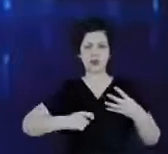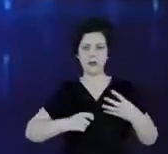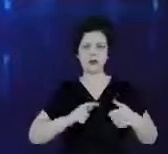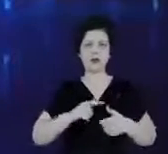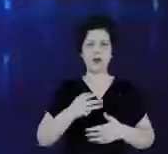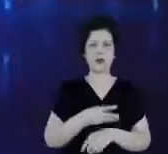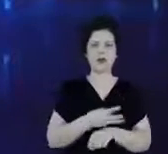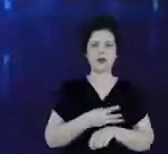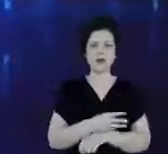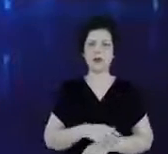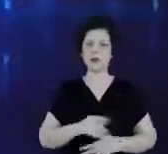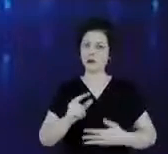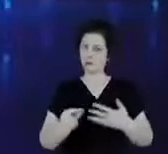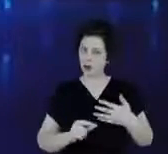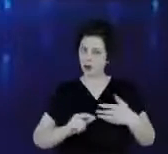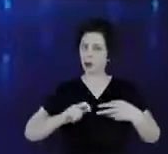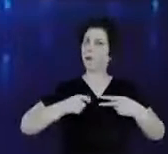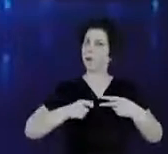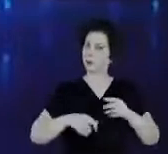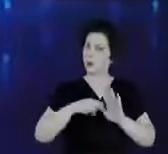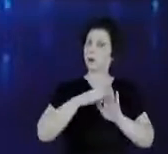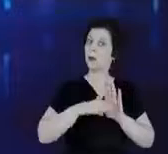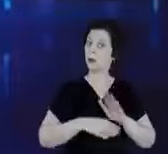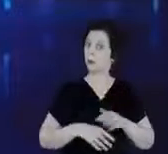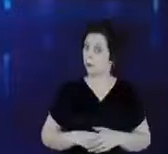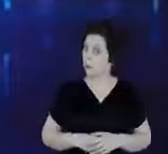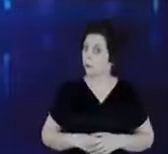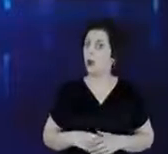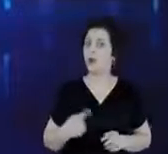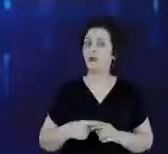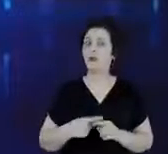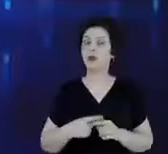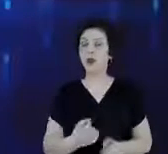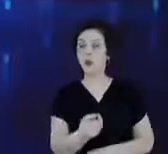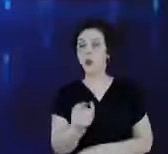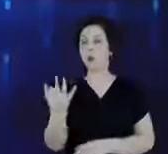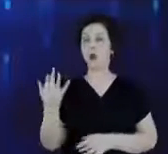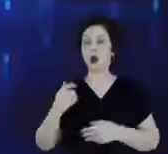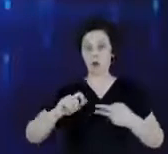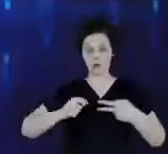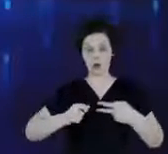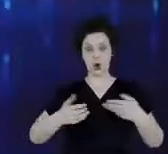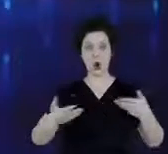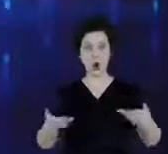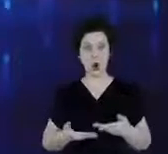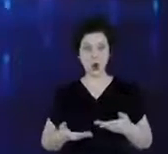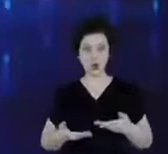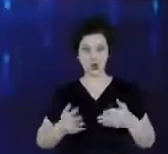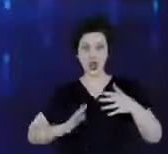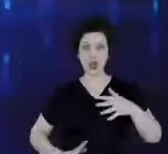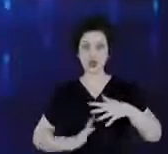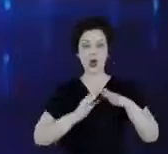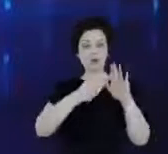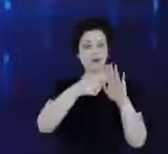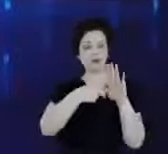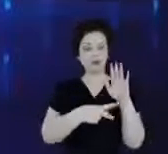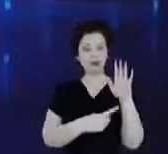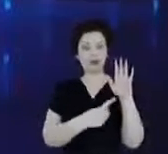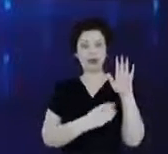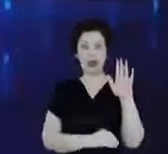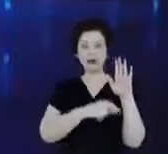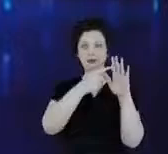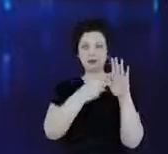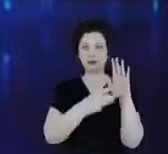WhatsApp tem que colocar o pics na lista porque em número de usuários o Pixel hoje é top 10 de